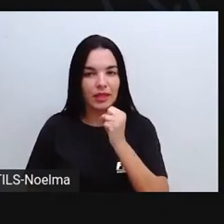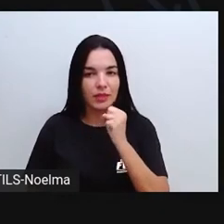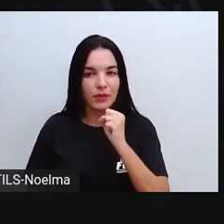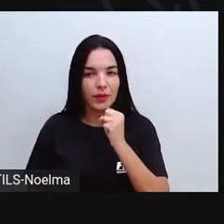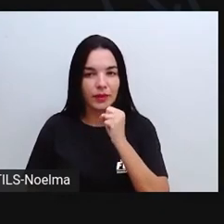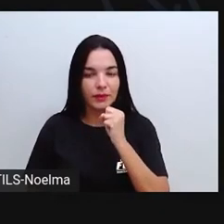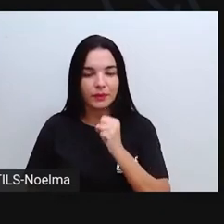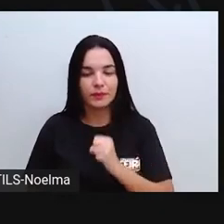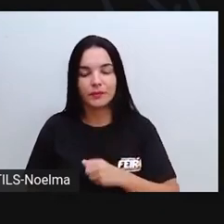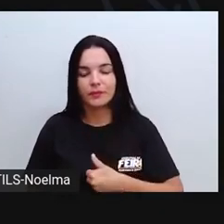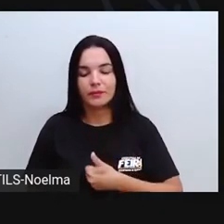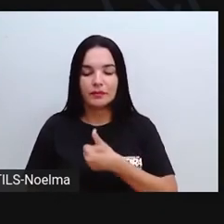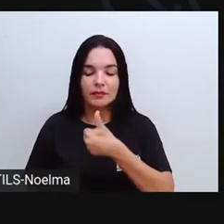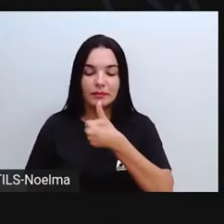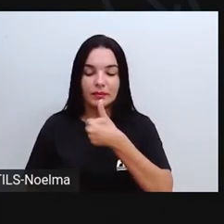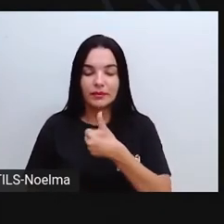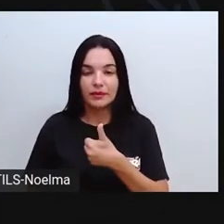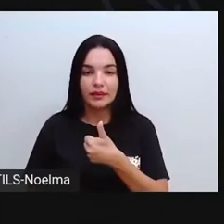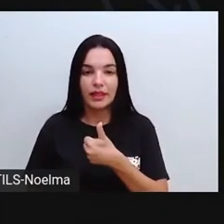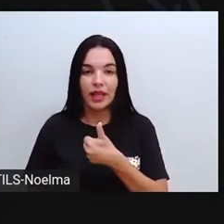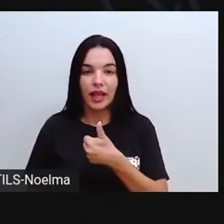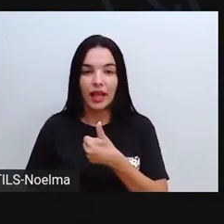há 18